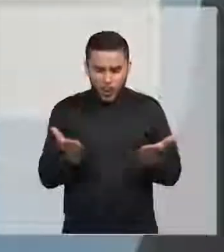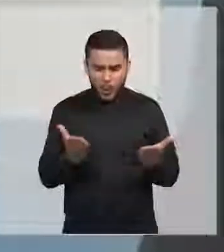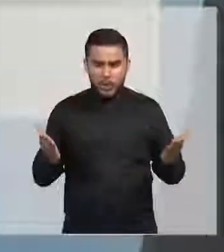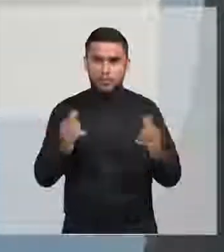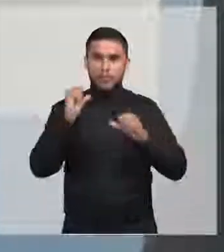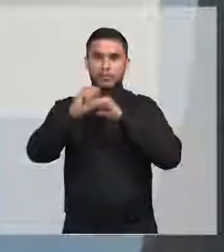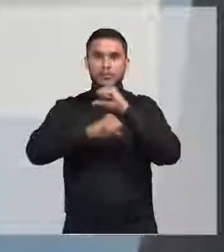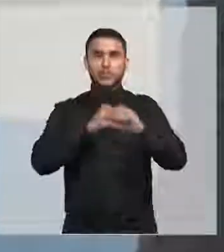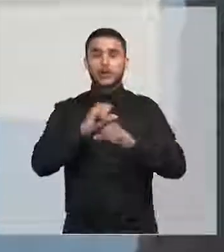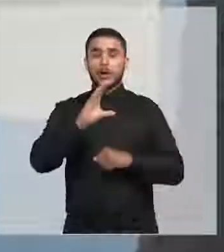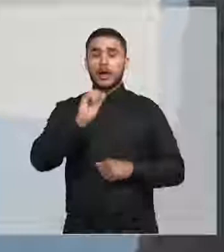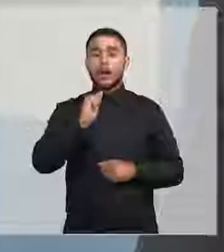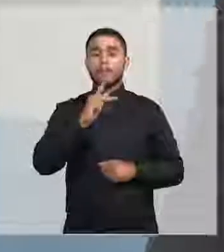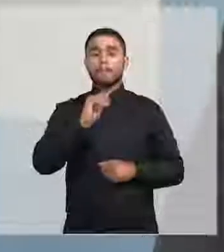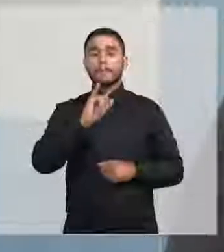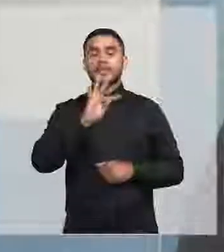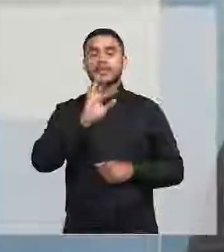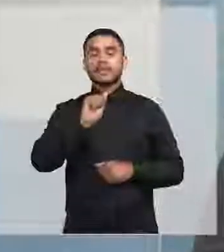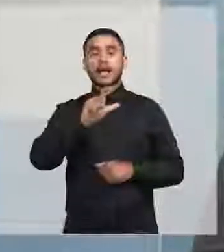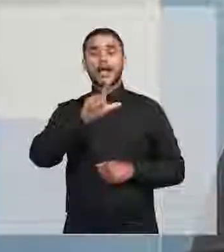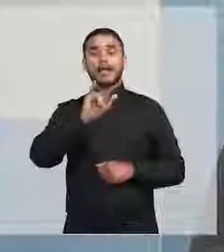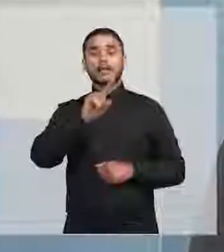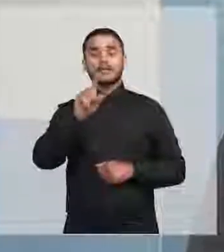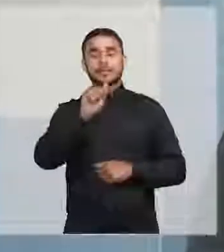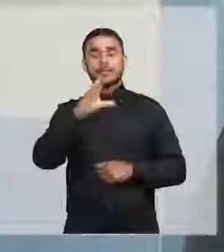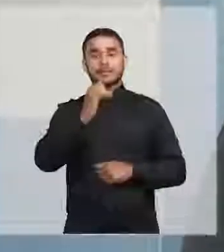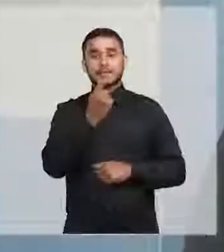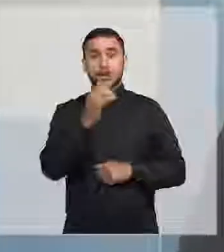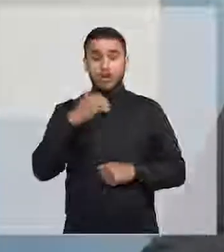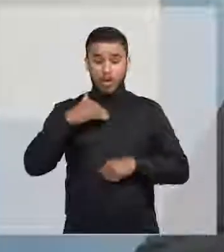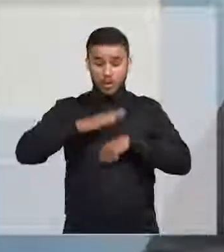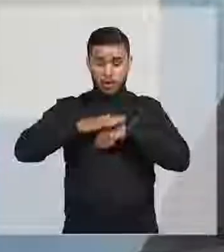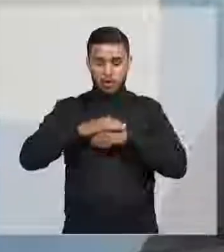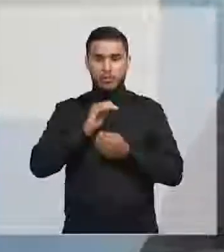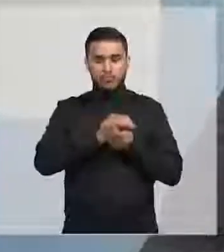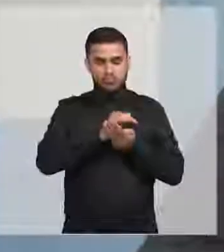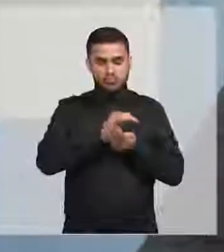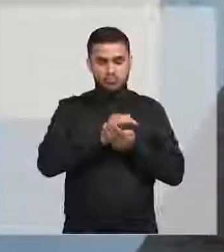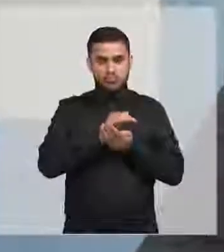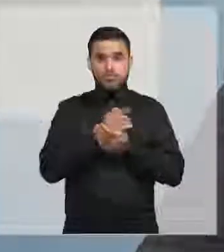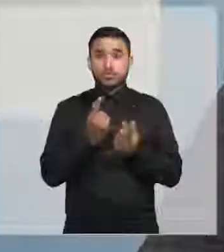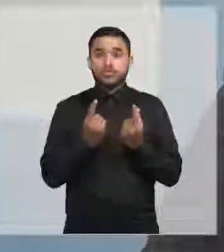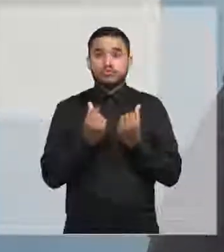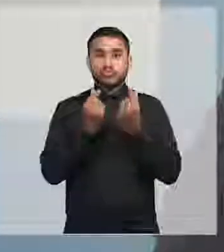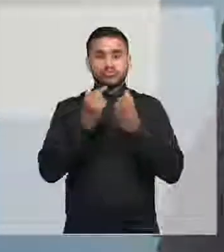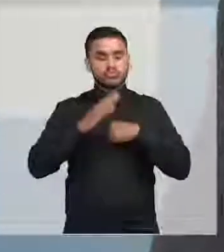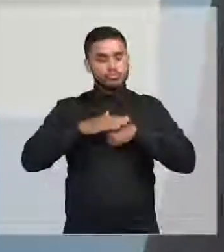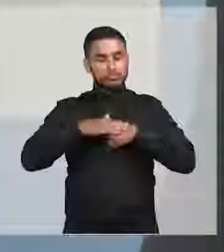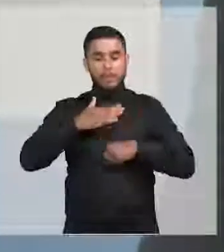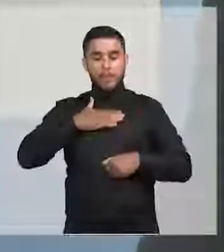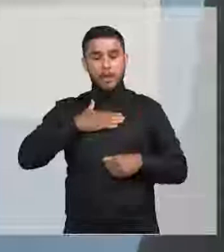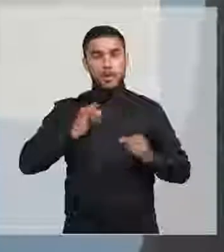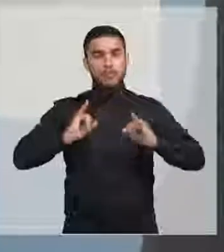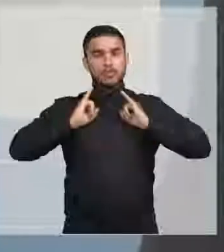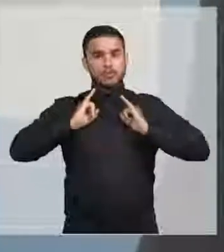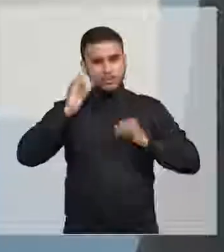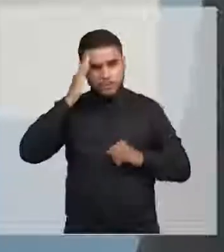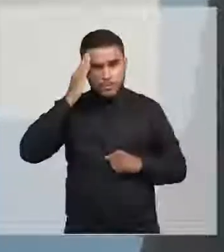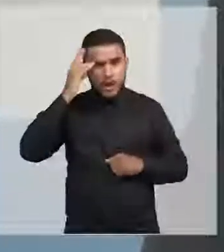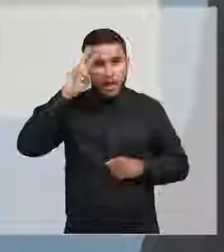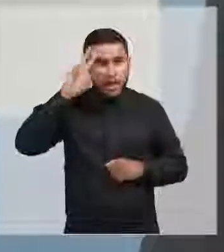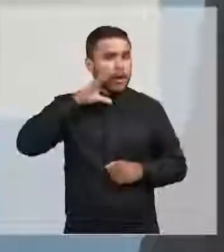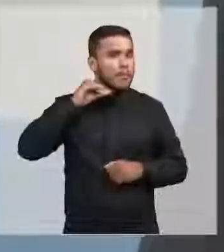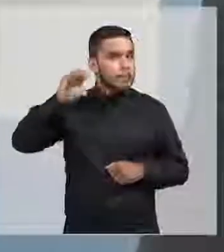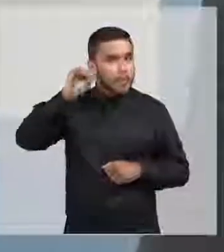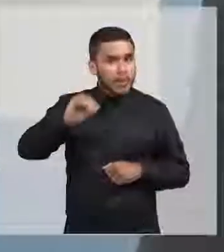atual hoje para o regime de capitalização. Cada cidadão guarda o seu dinheiro para a sua aposentadoria. Diferente do que é hoje. O Ciro falou nisso,